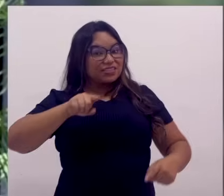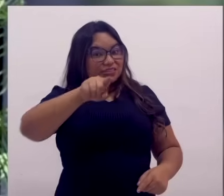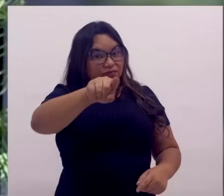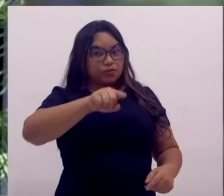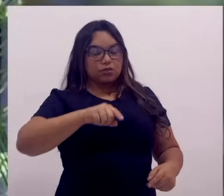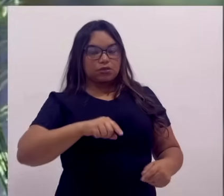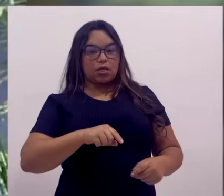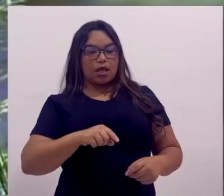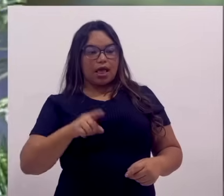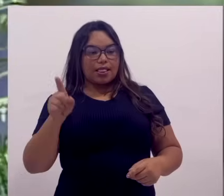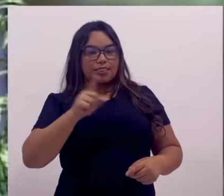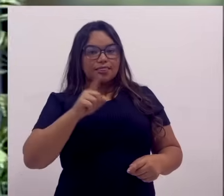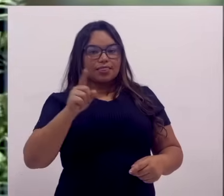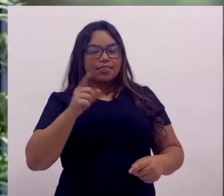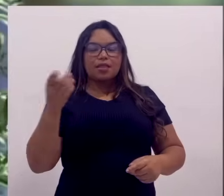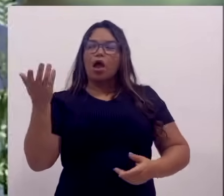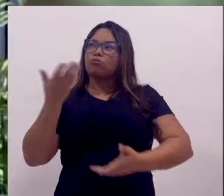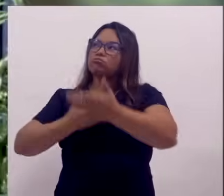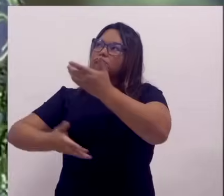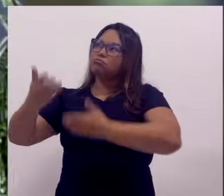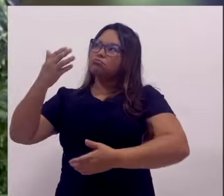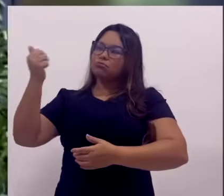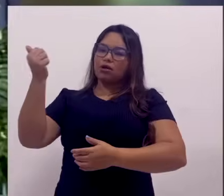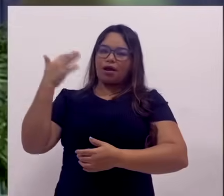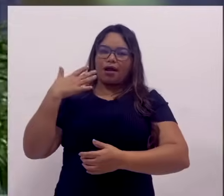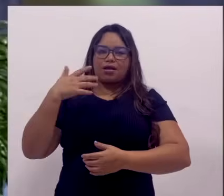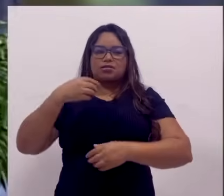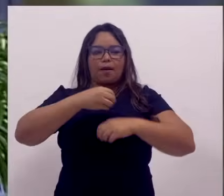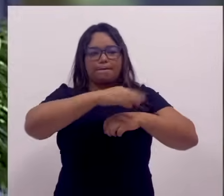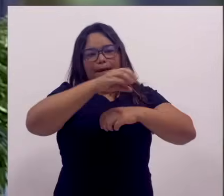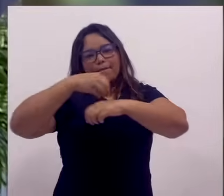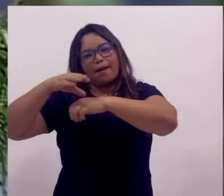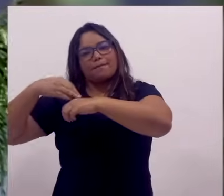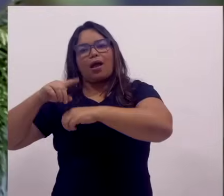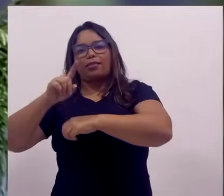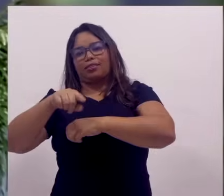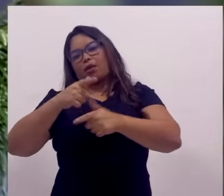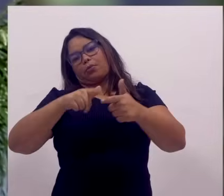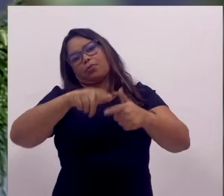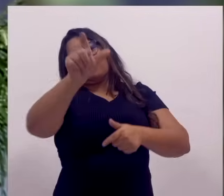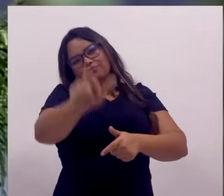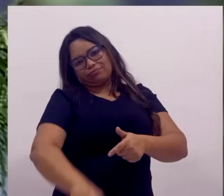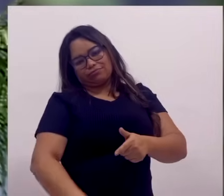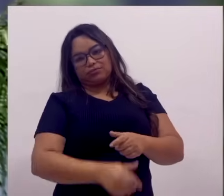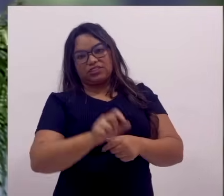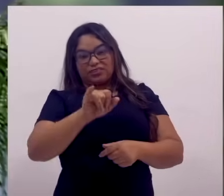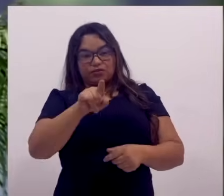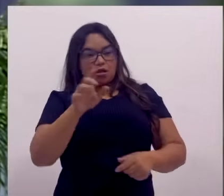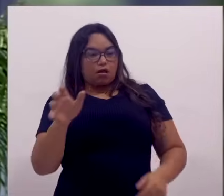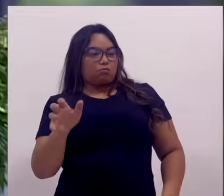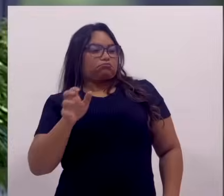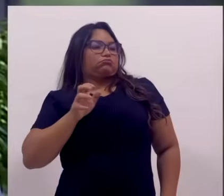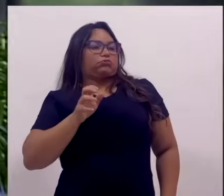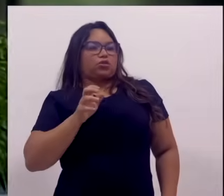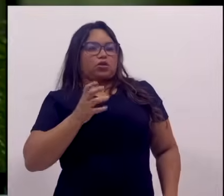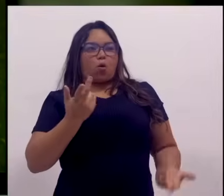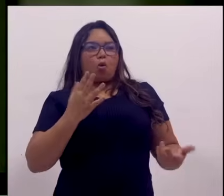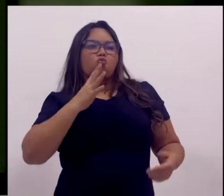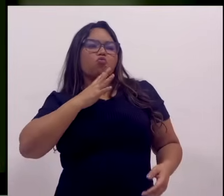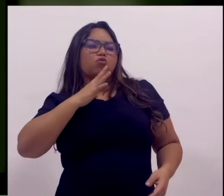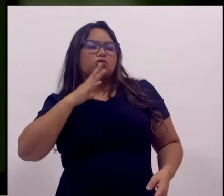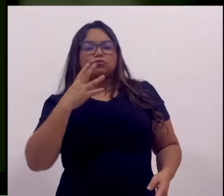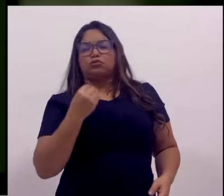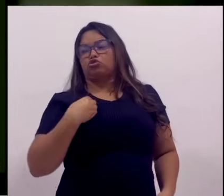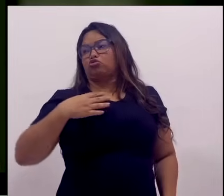salvos pela graça e pela graça apenas. Mas, no entanto, se você não partilha essa graça, então há algum problema com